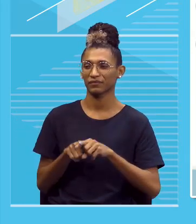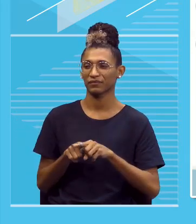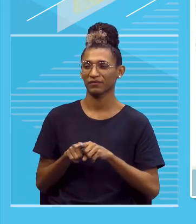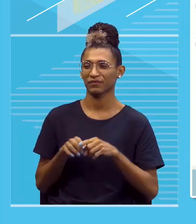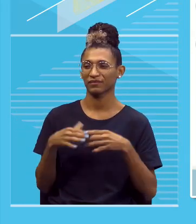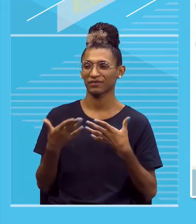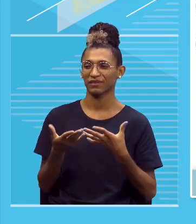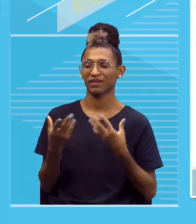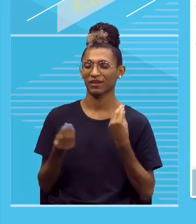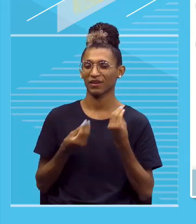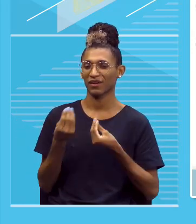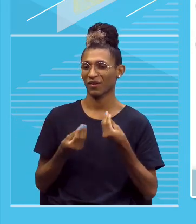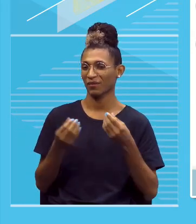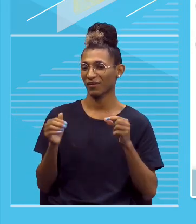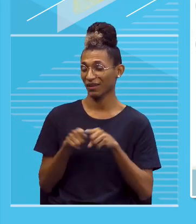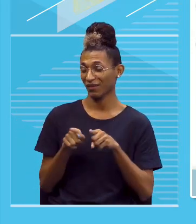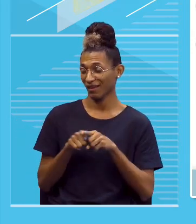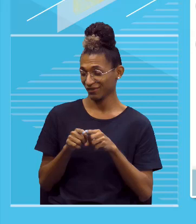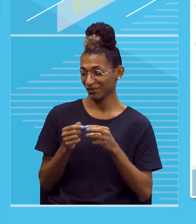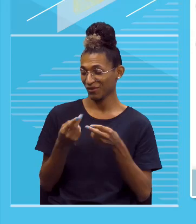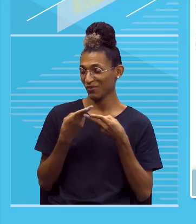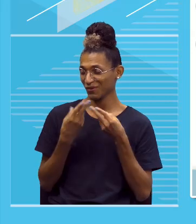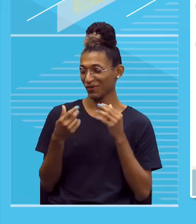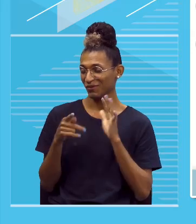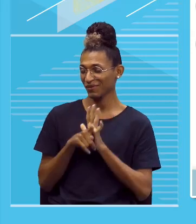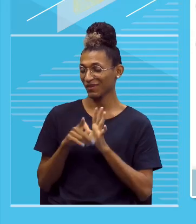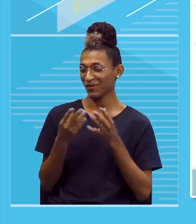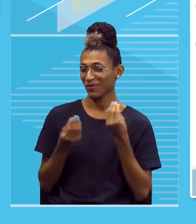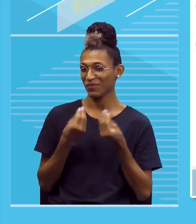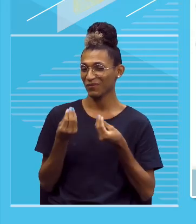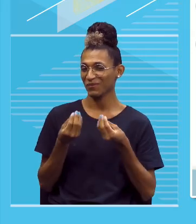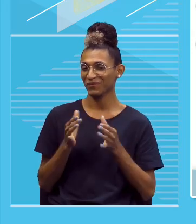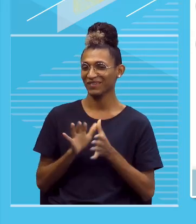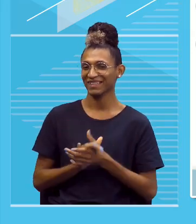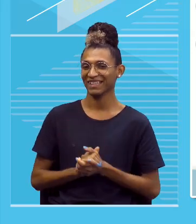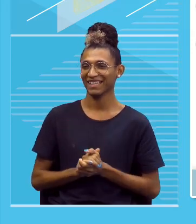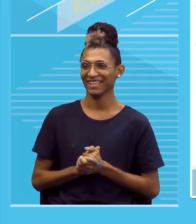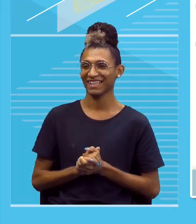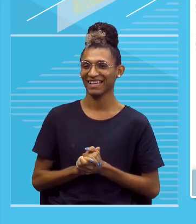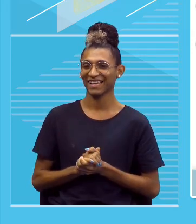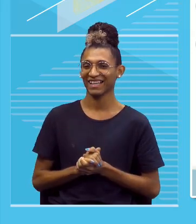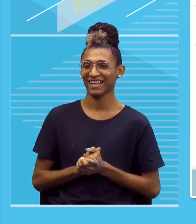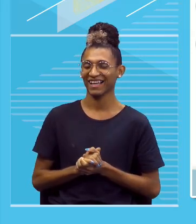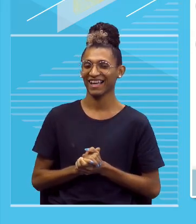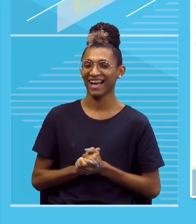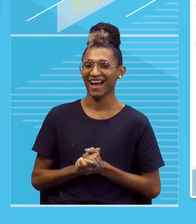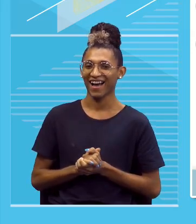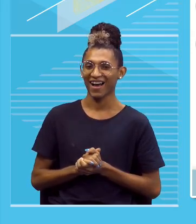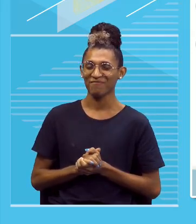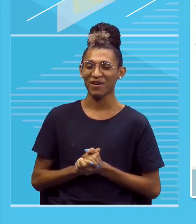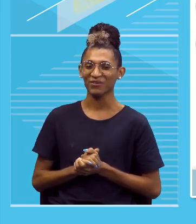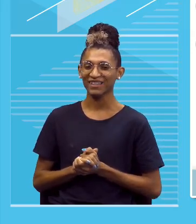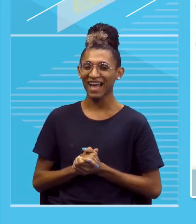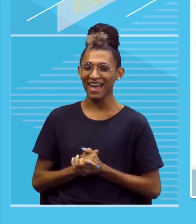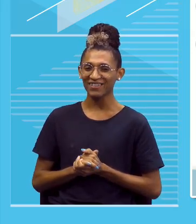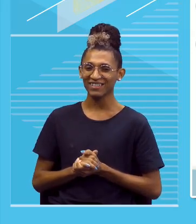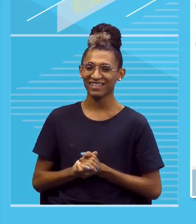se gasta mais água em plantações ou é conversa não é conversa não meu amigo Cauã